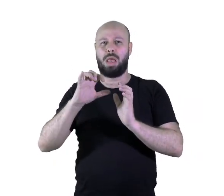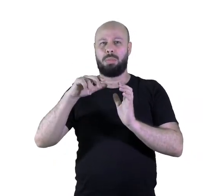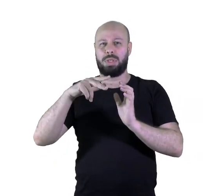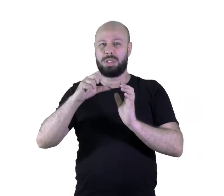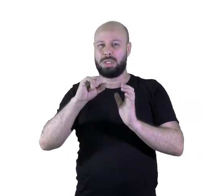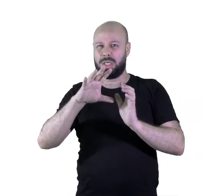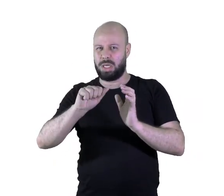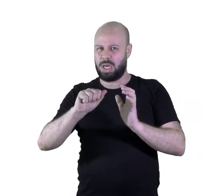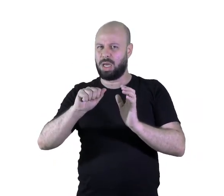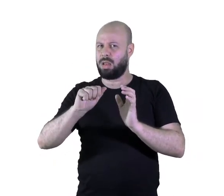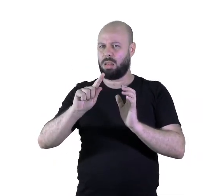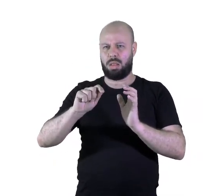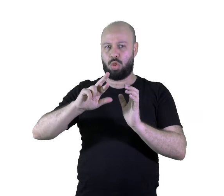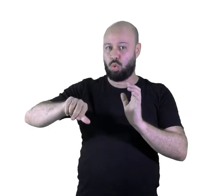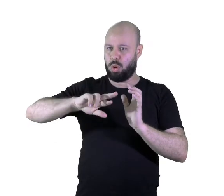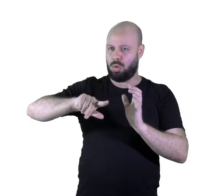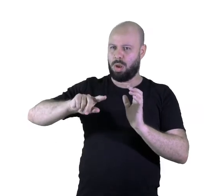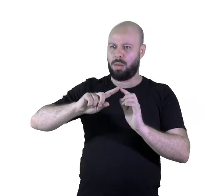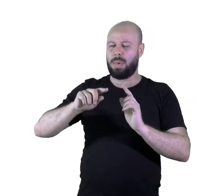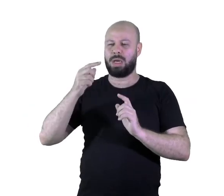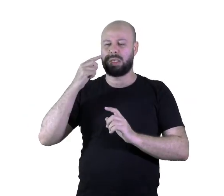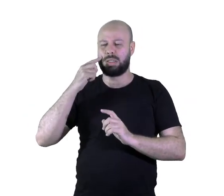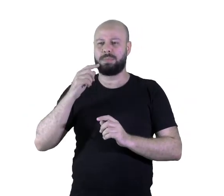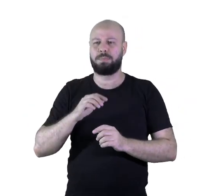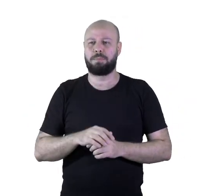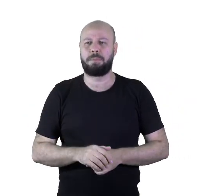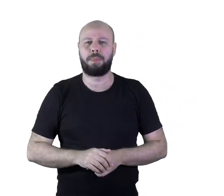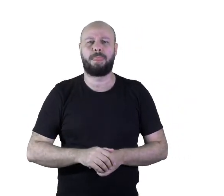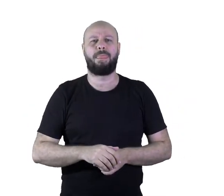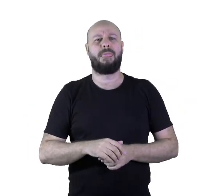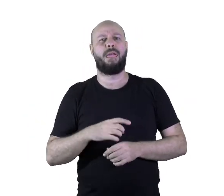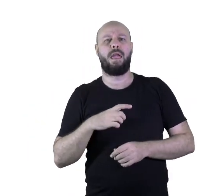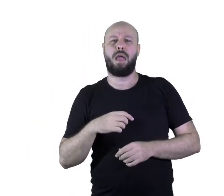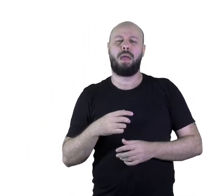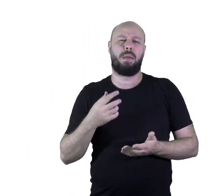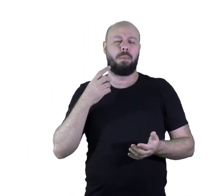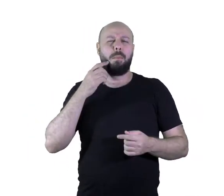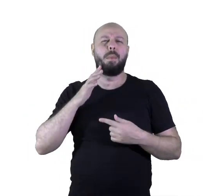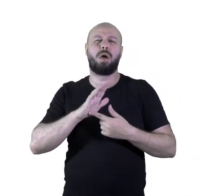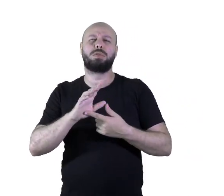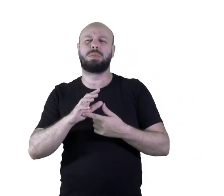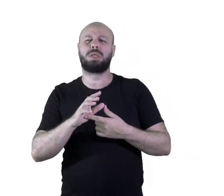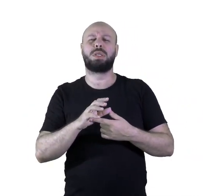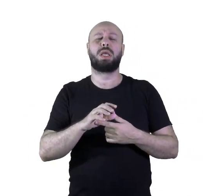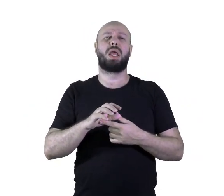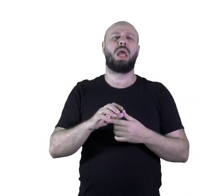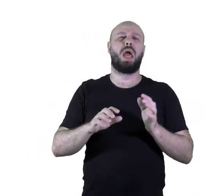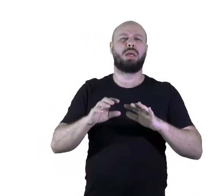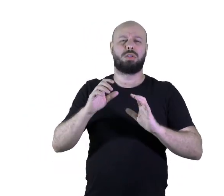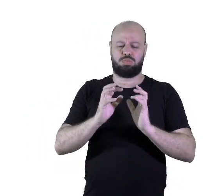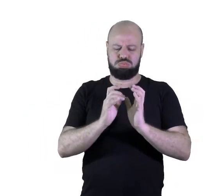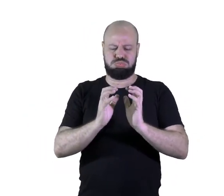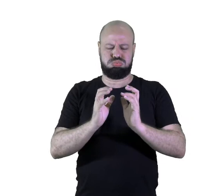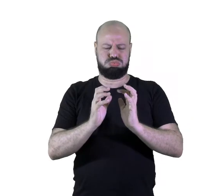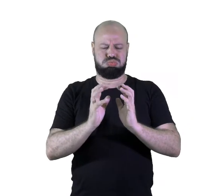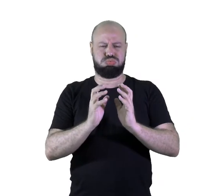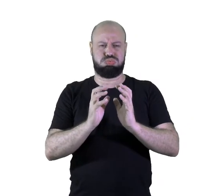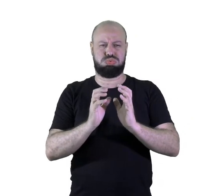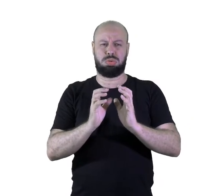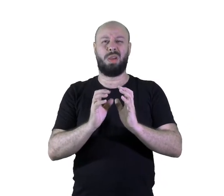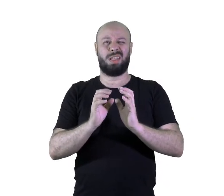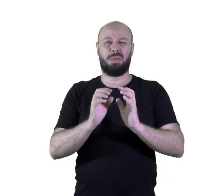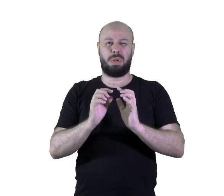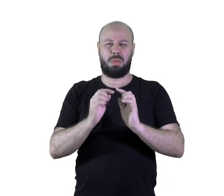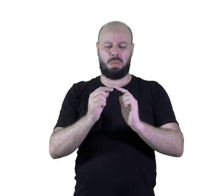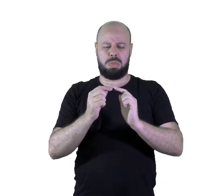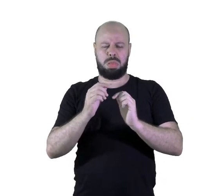aí, não é? Não é um cérebro de epilepsia, mas é epilepsia, que é um distúrbio que ocorre com o cérebro, geralmente é decorrente de pequenas